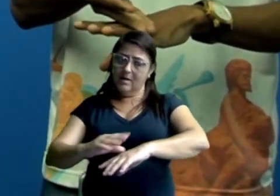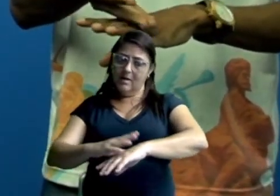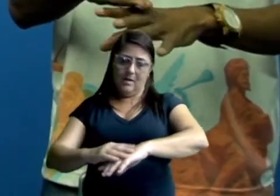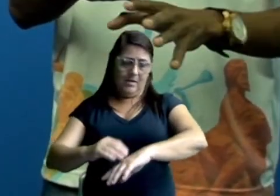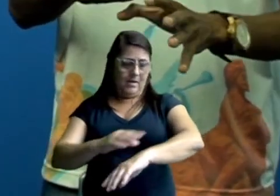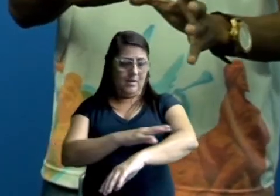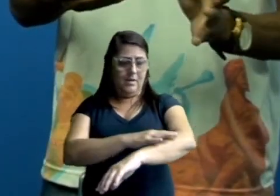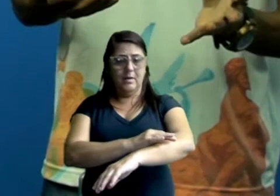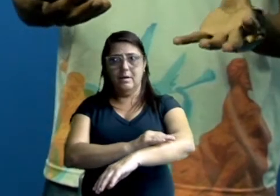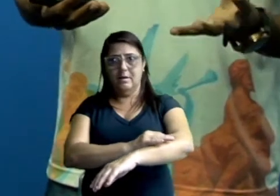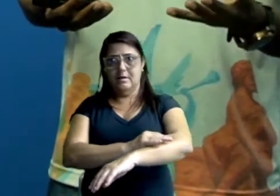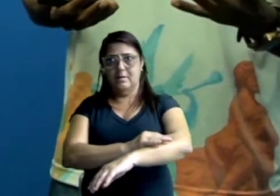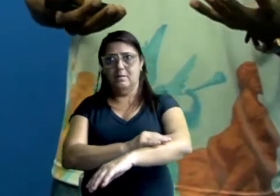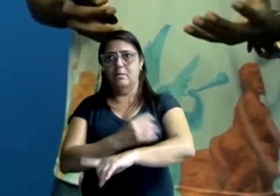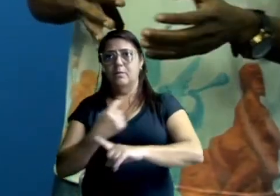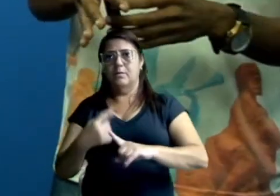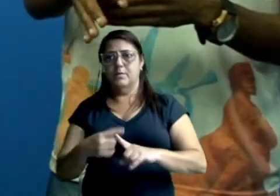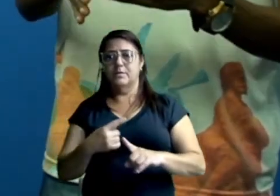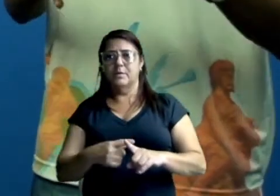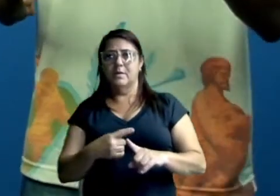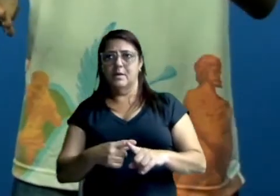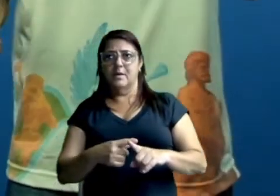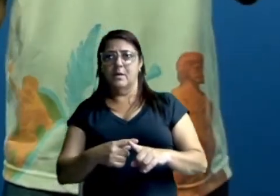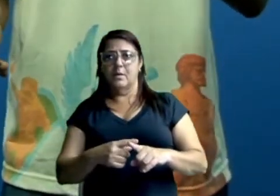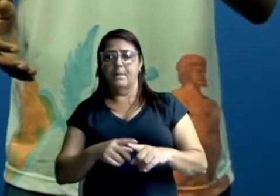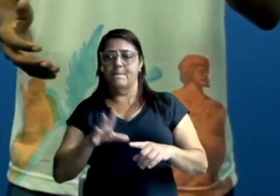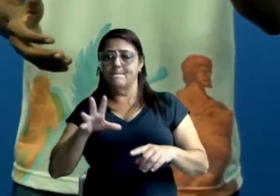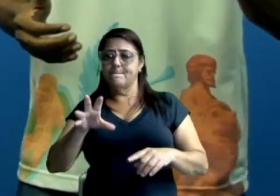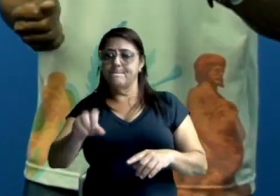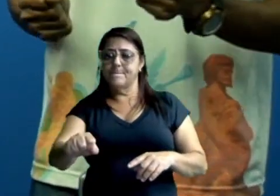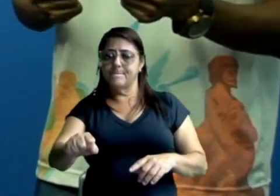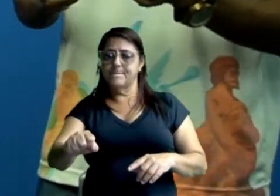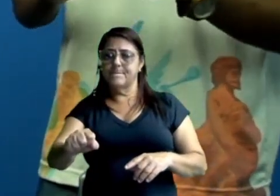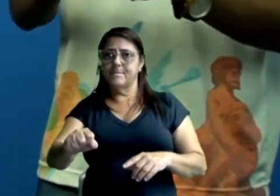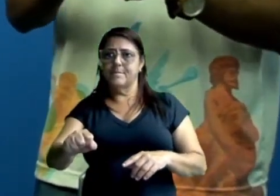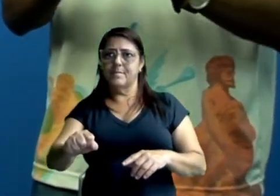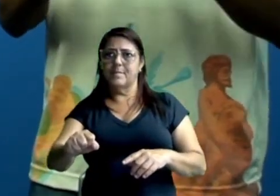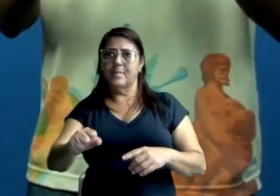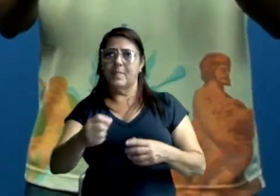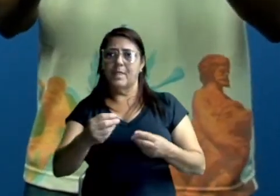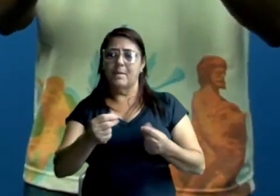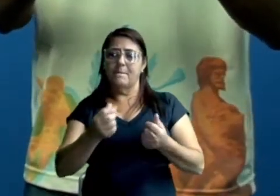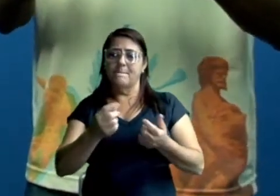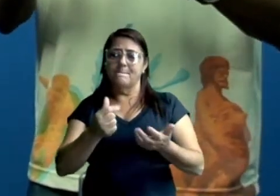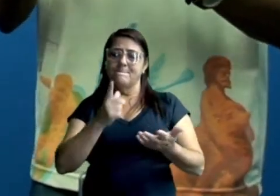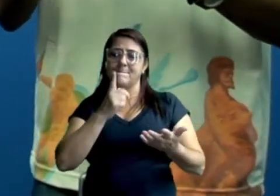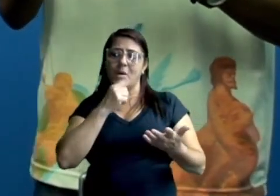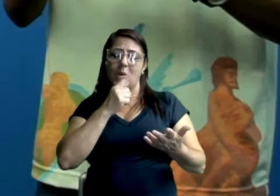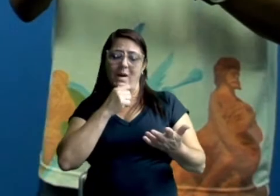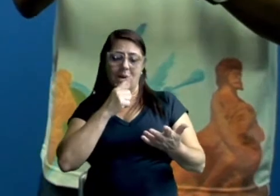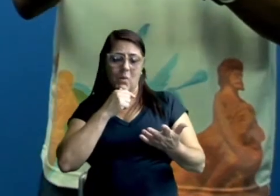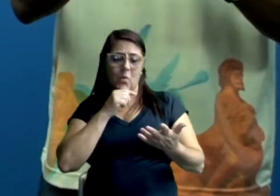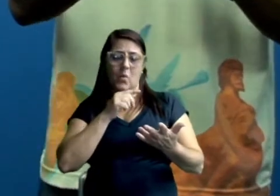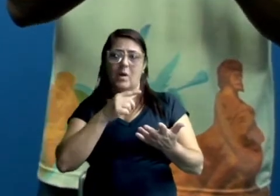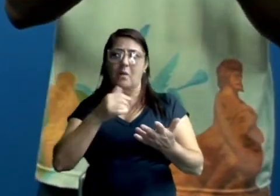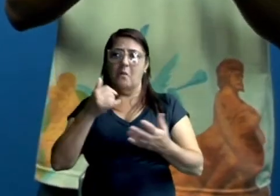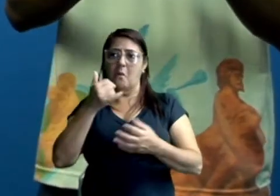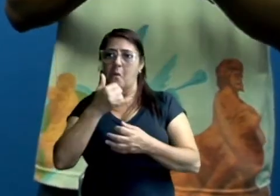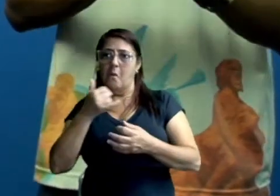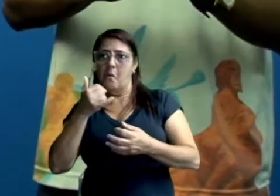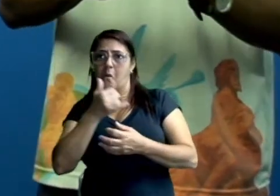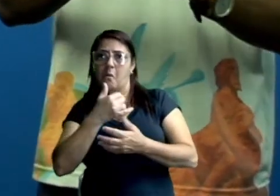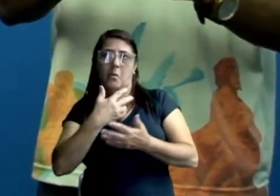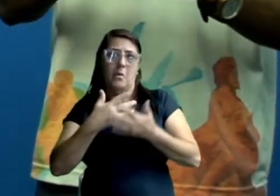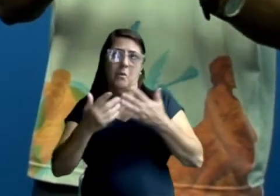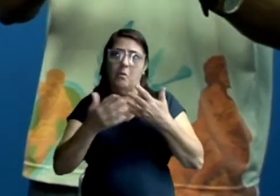aqui. Por quê? Justamente para a gente pegar qualquer objeto e conseguir segurar. Se sua mão estiver molhada, estiver com óleo, por exemplo,